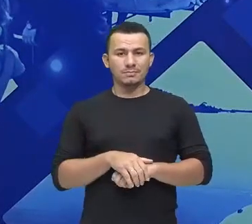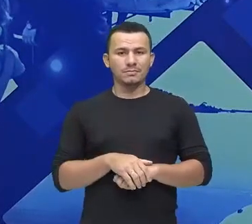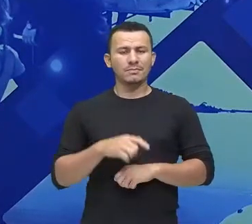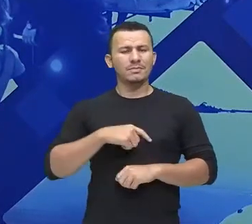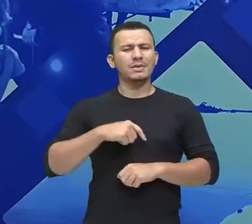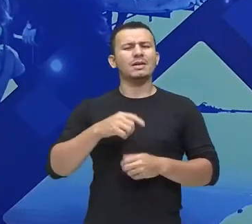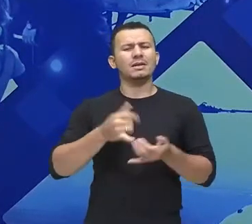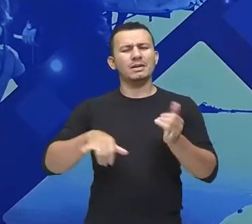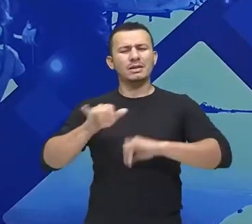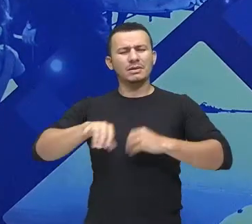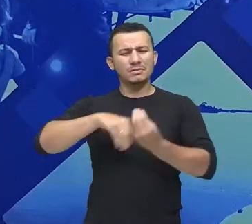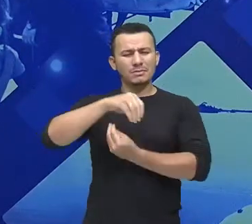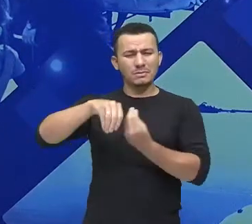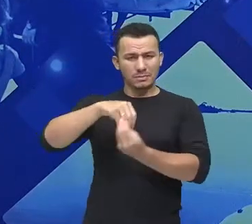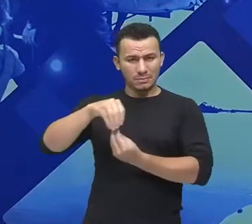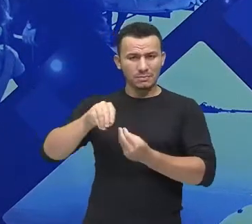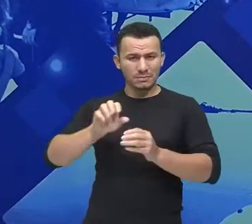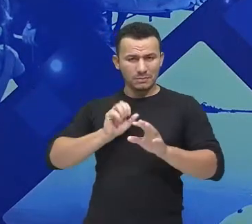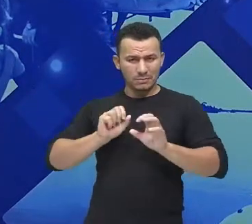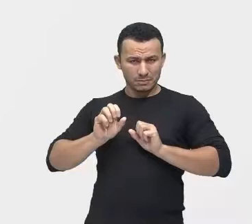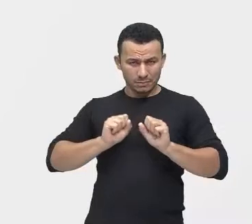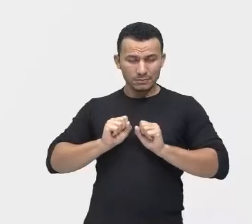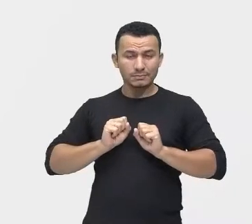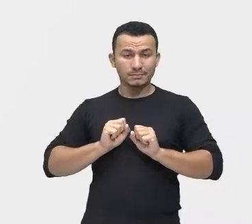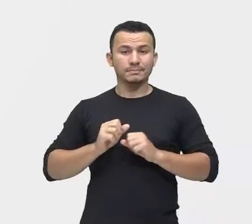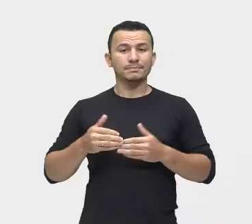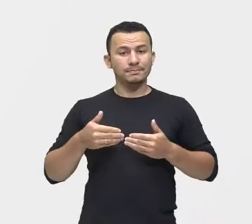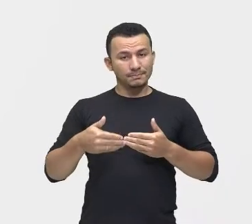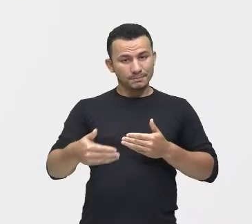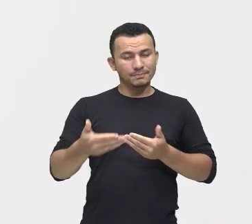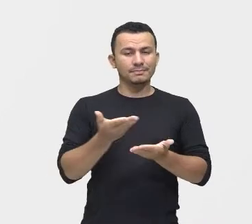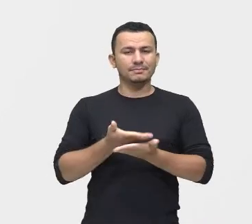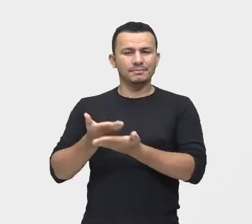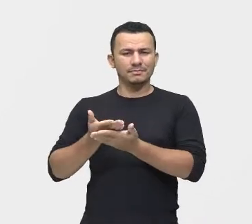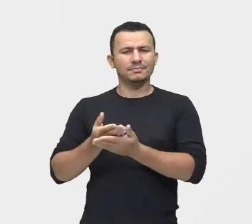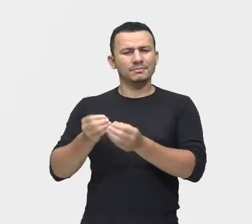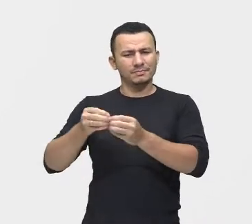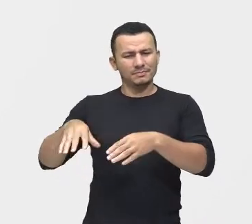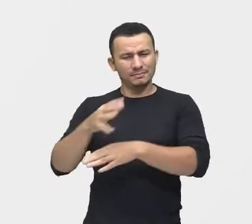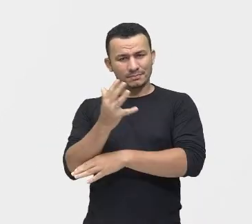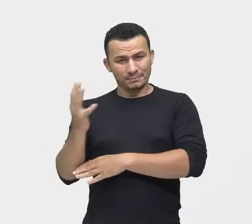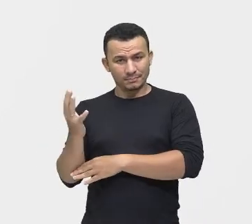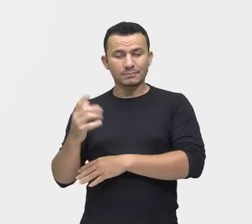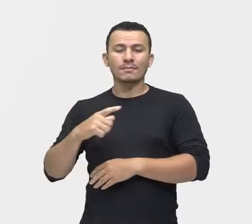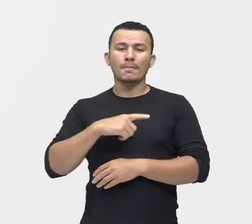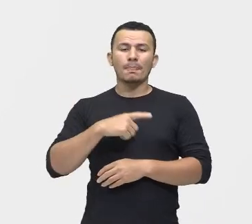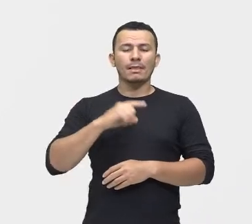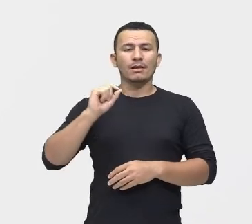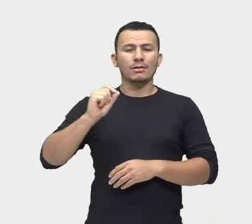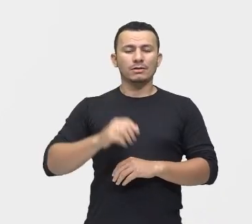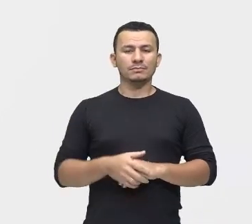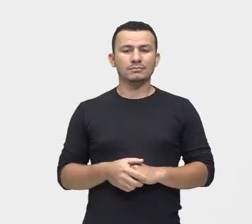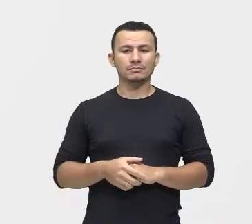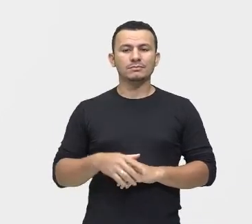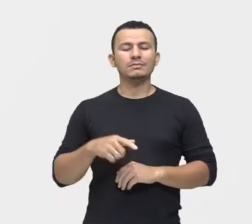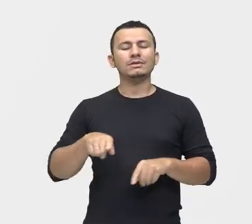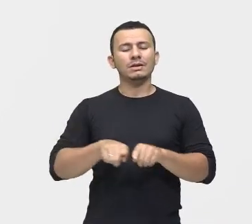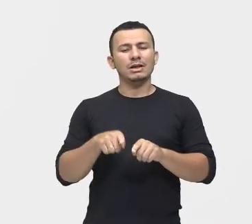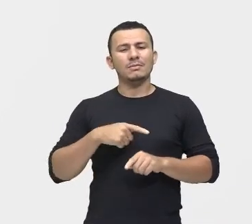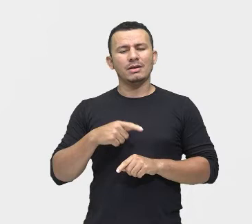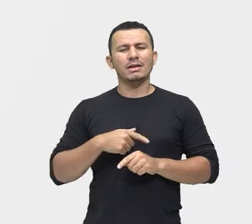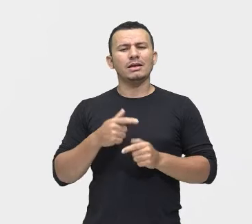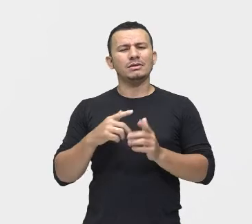vários produtos químicos. Continuando aí o nosso impacto ambiental, a gente tem os acidentes